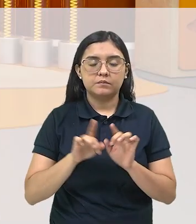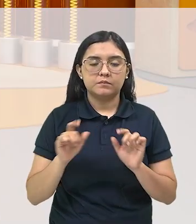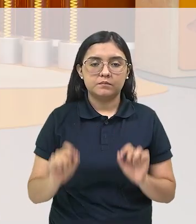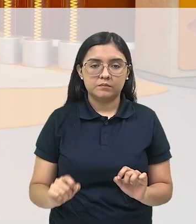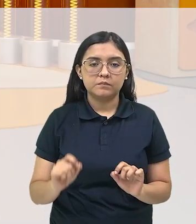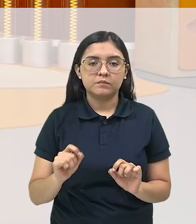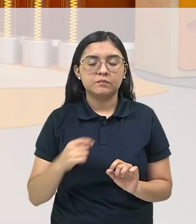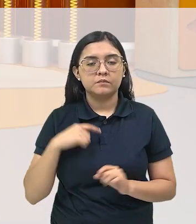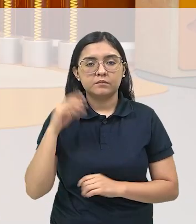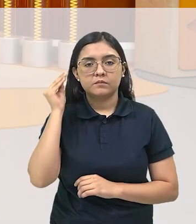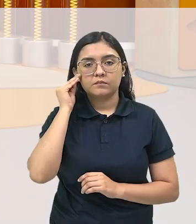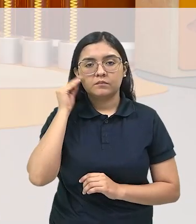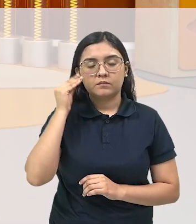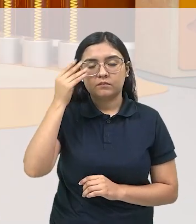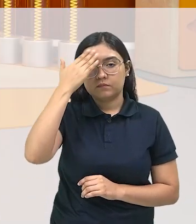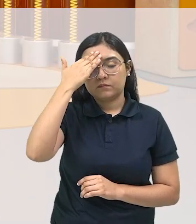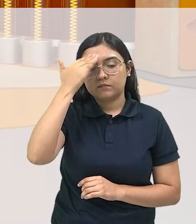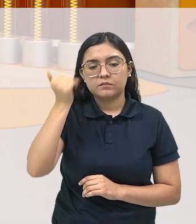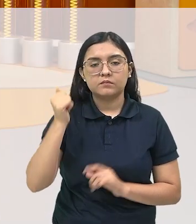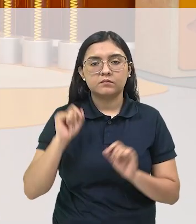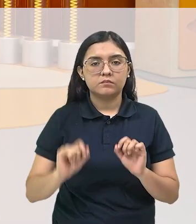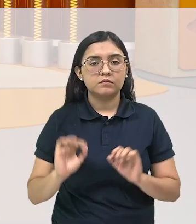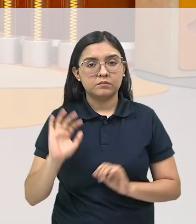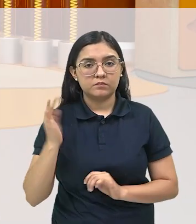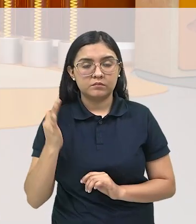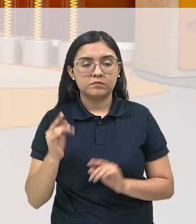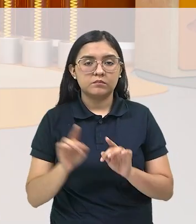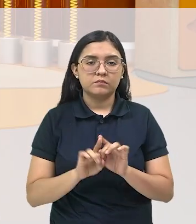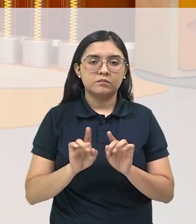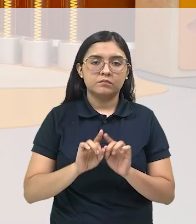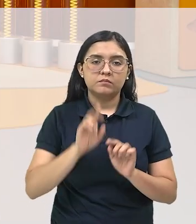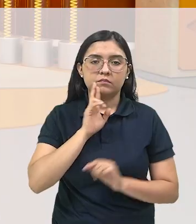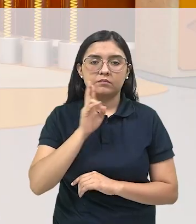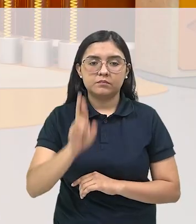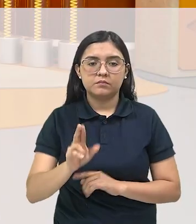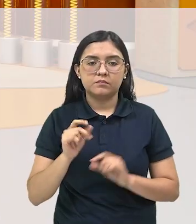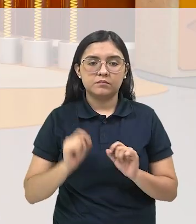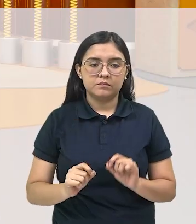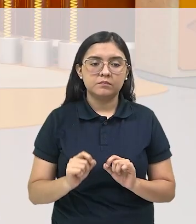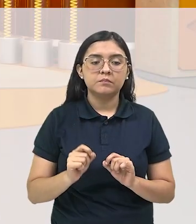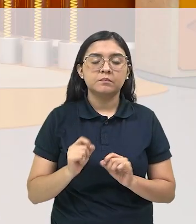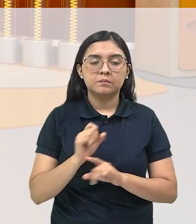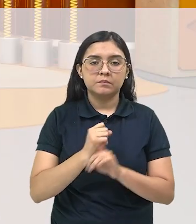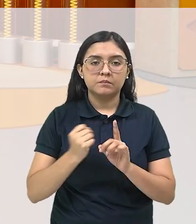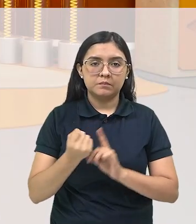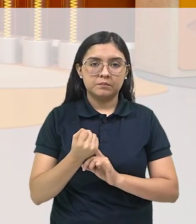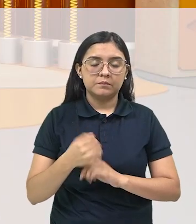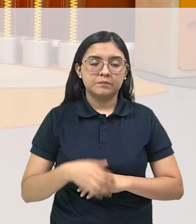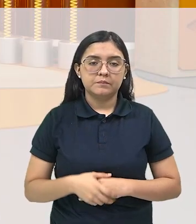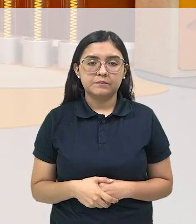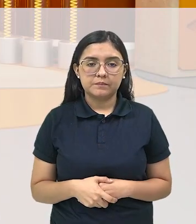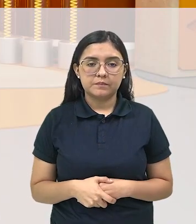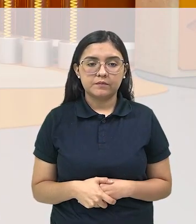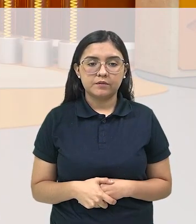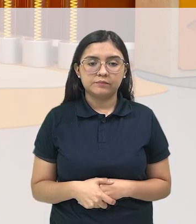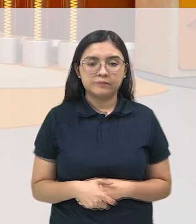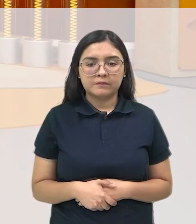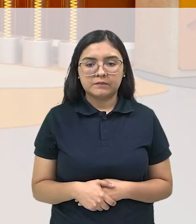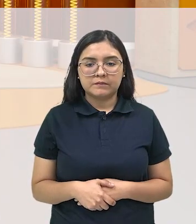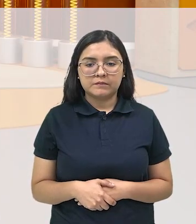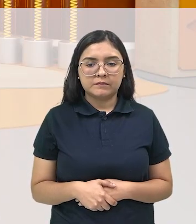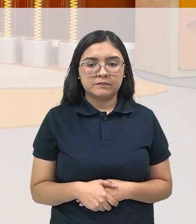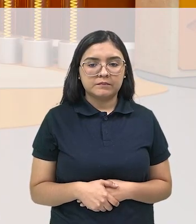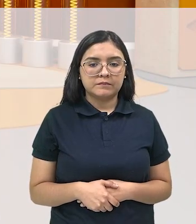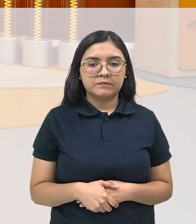então tentar entender, né, esses acontecimentos e dar uma resposta satisfatória para isso.